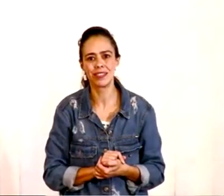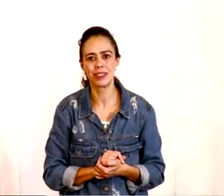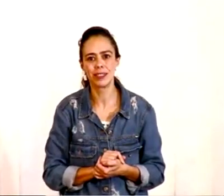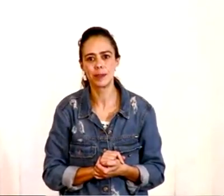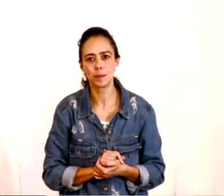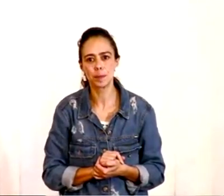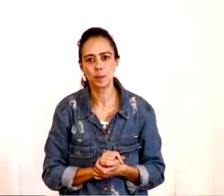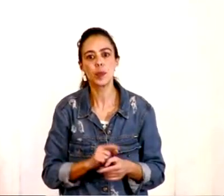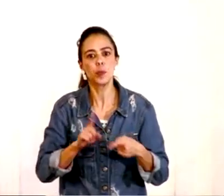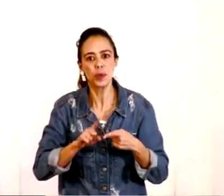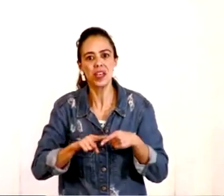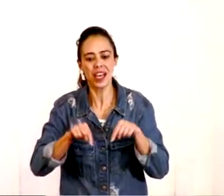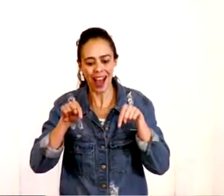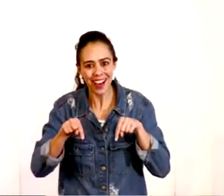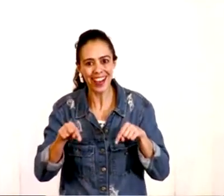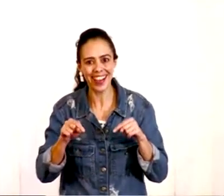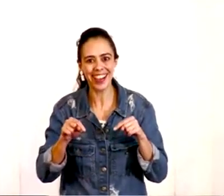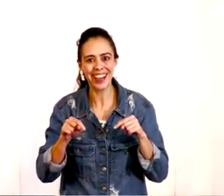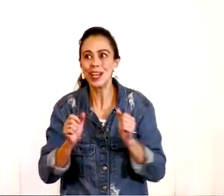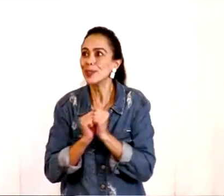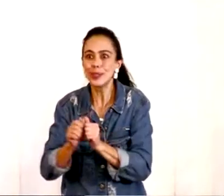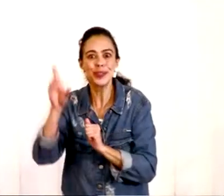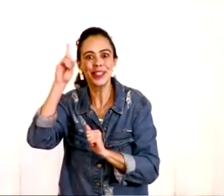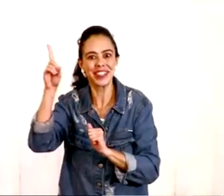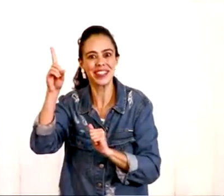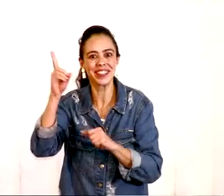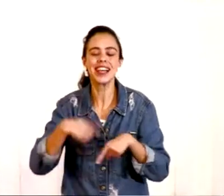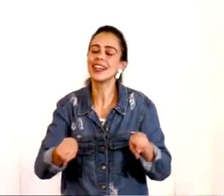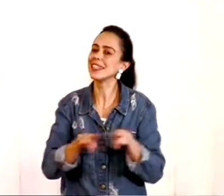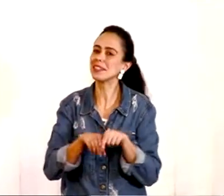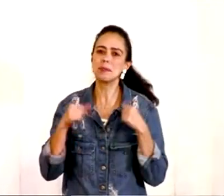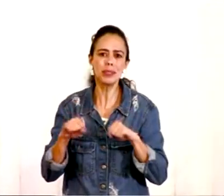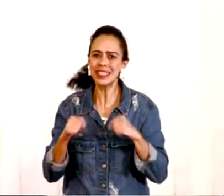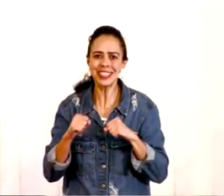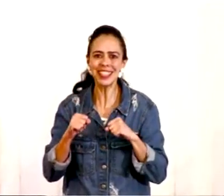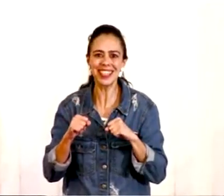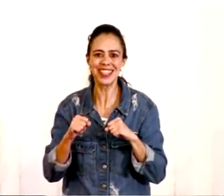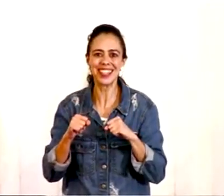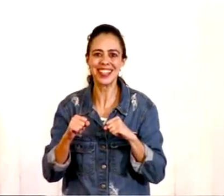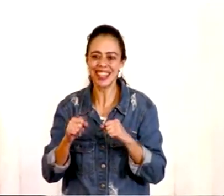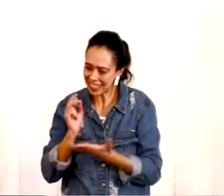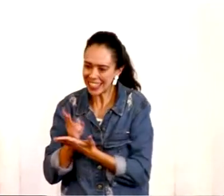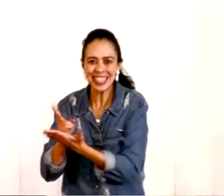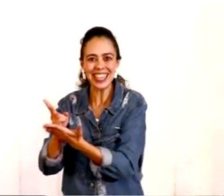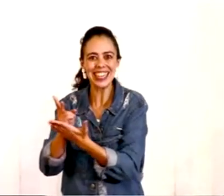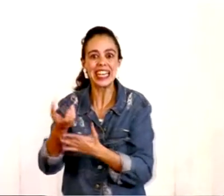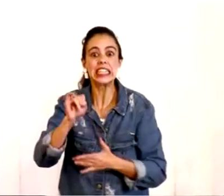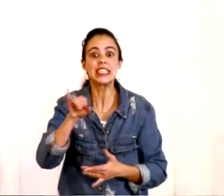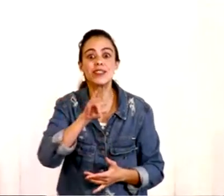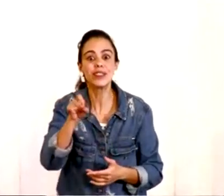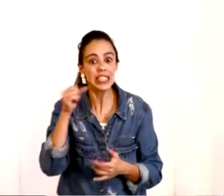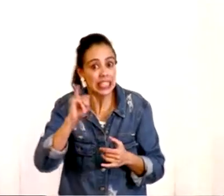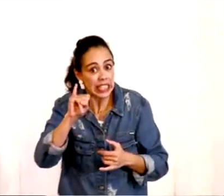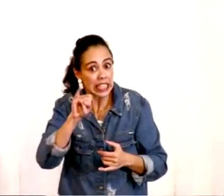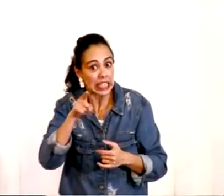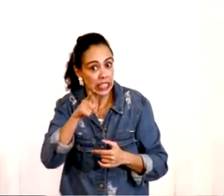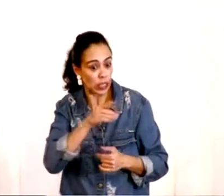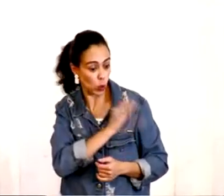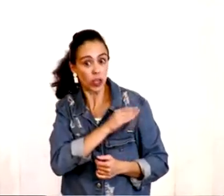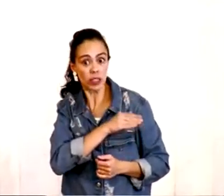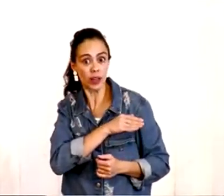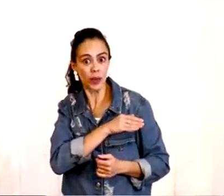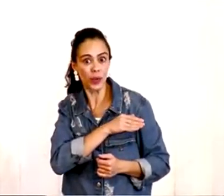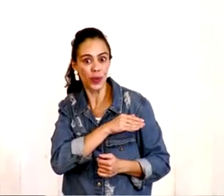tem aqui dentro. Se o teu coração está cheio da vontade de Deus, é a vontade de Deus que você vai fazer. Agora, se o seu coração está